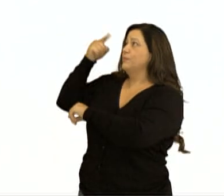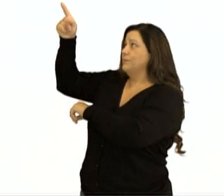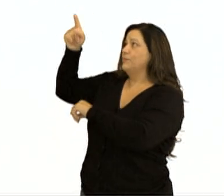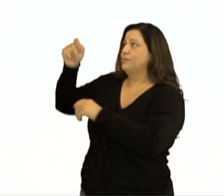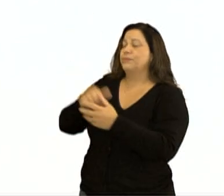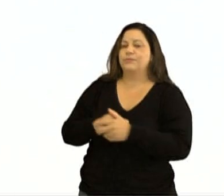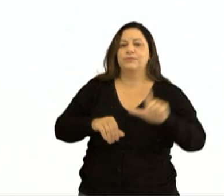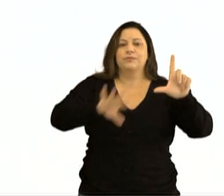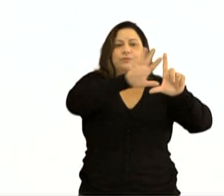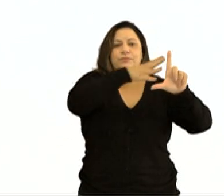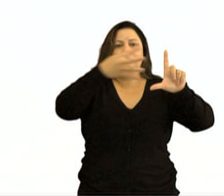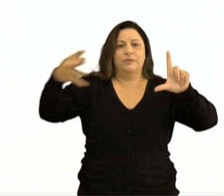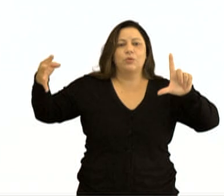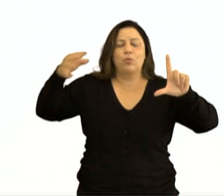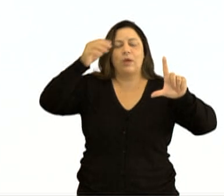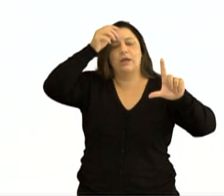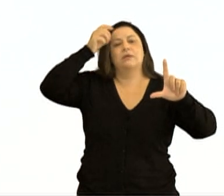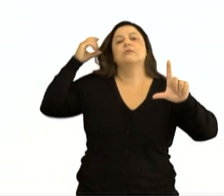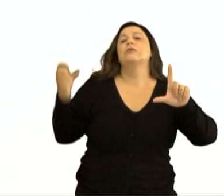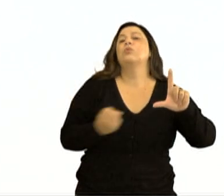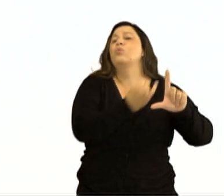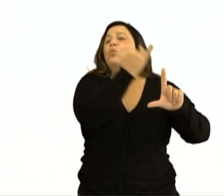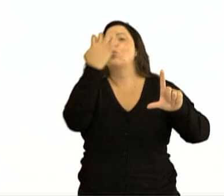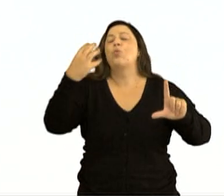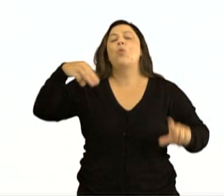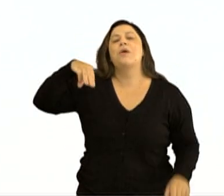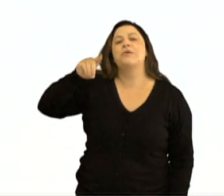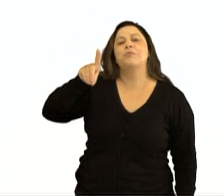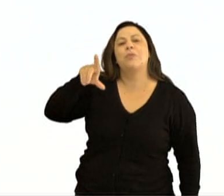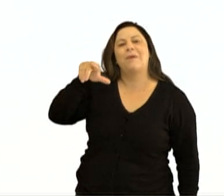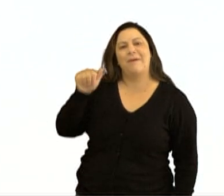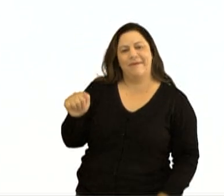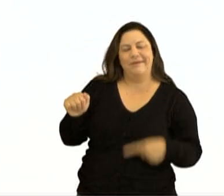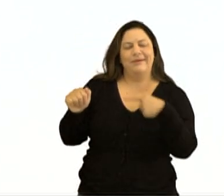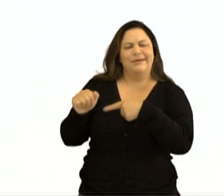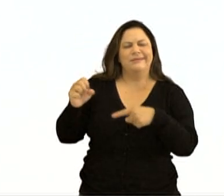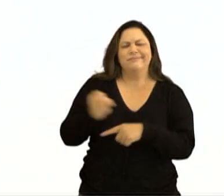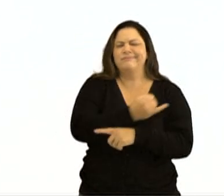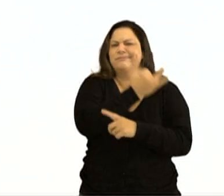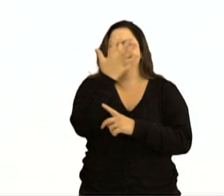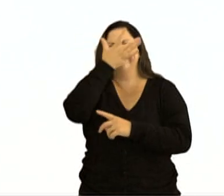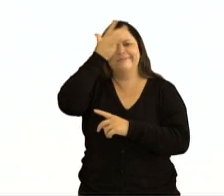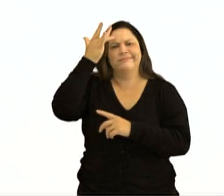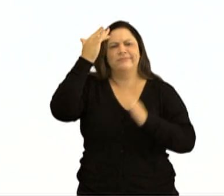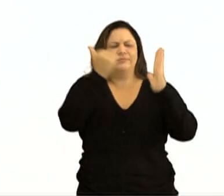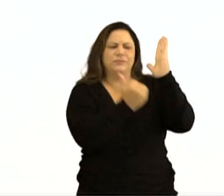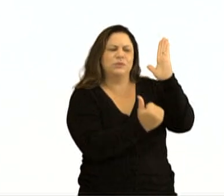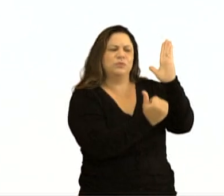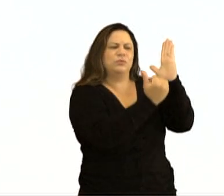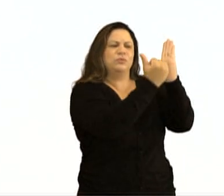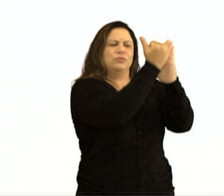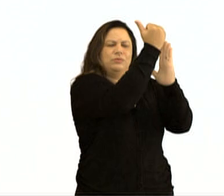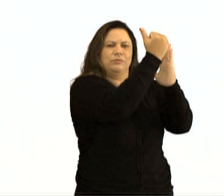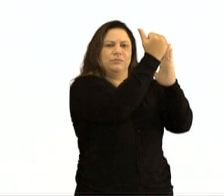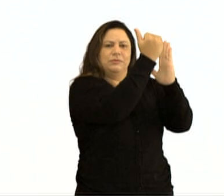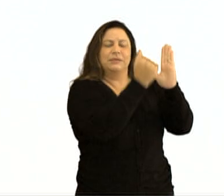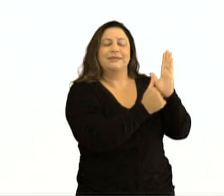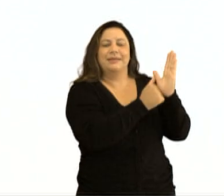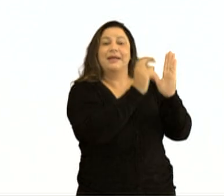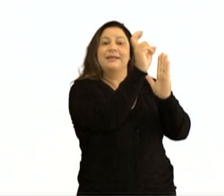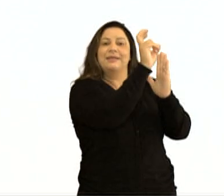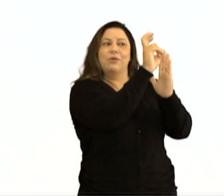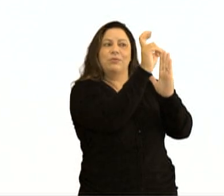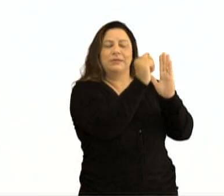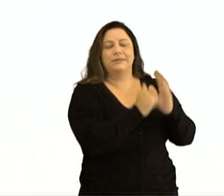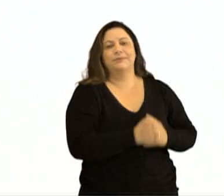a moda do número de pessoas no elevador durante a subida do térreo ao 5º